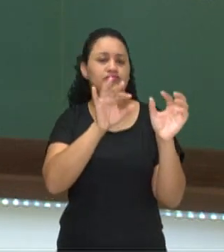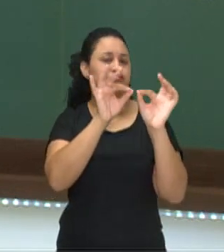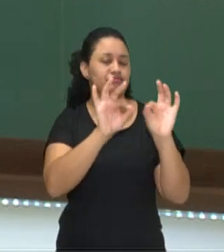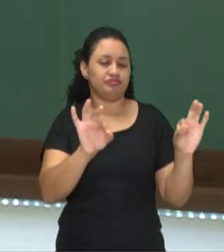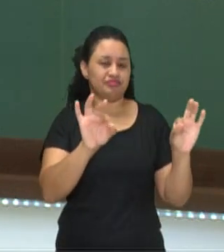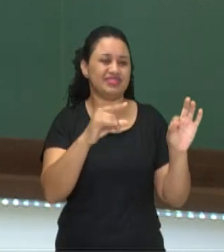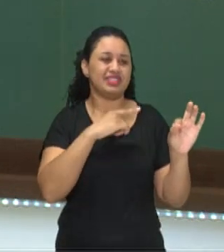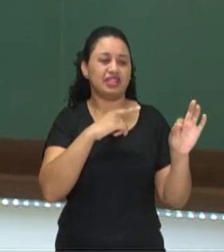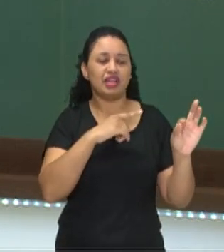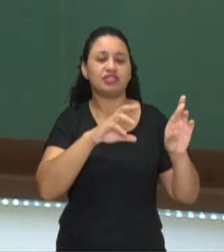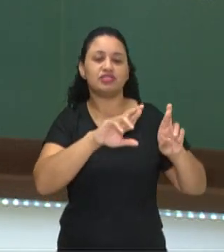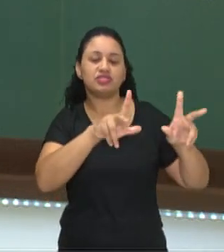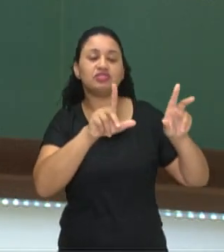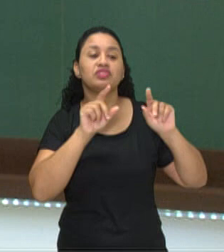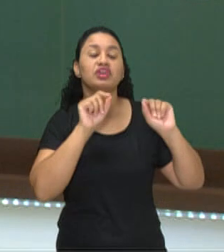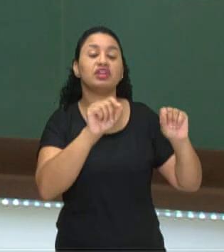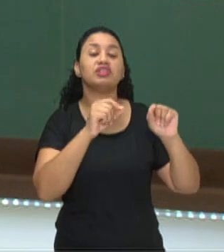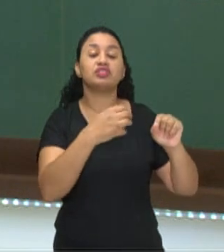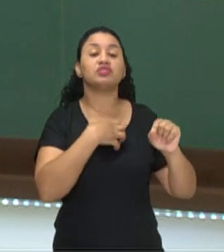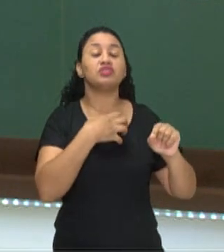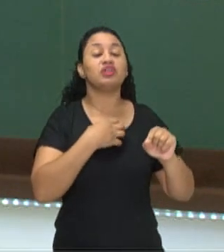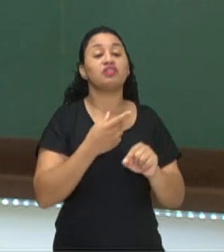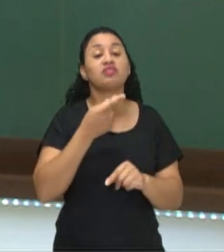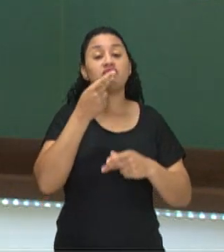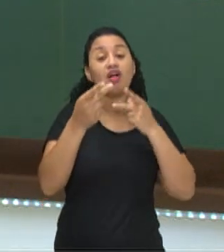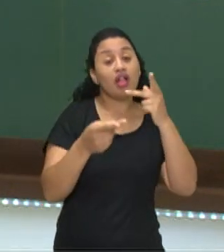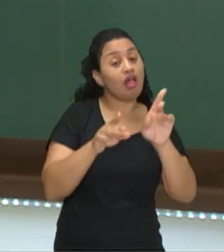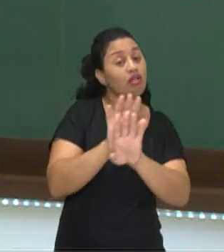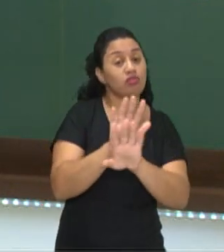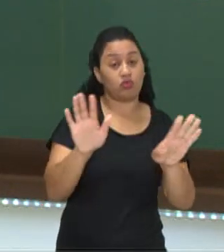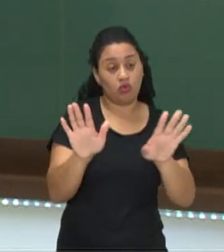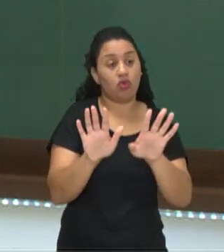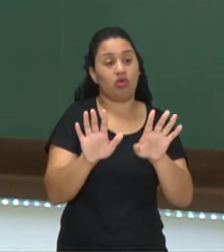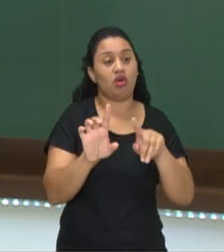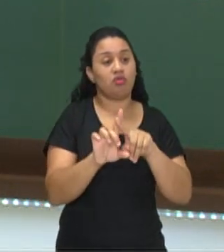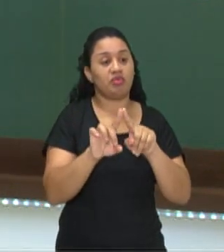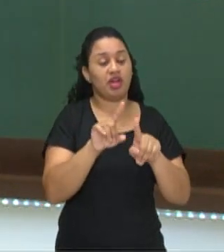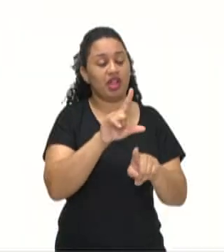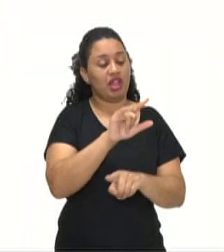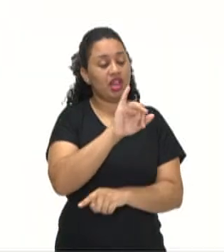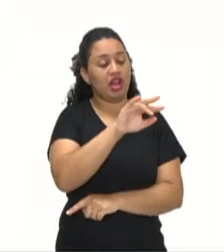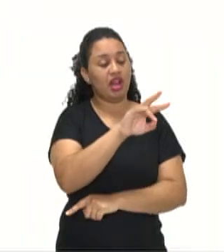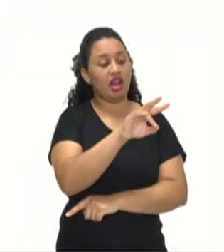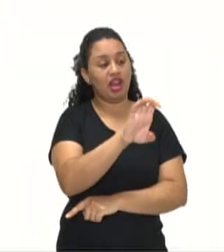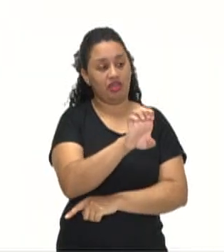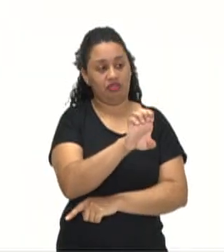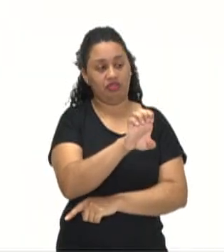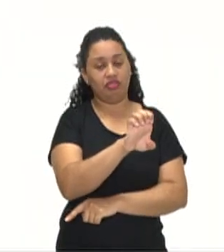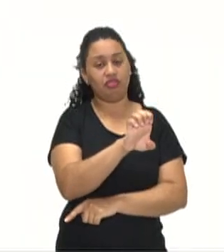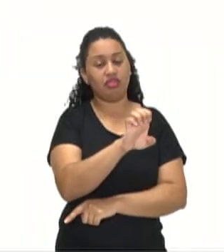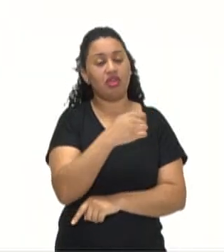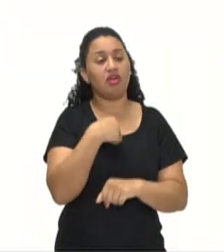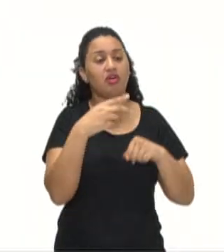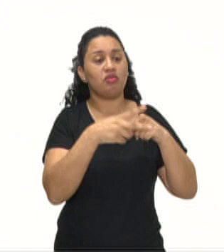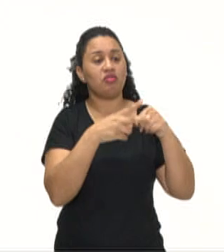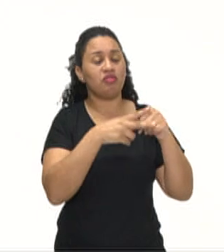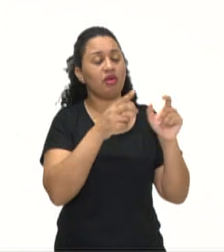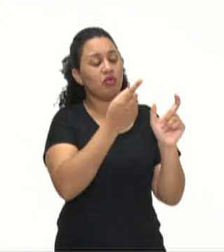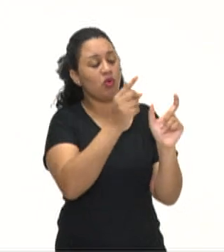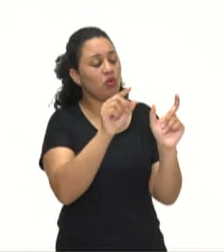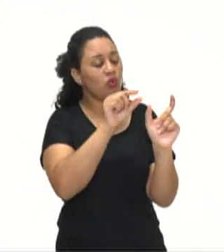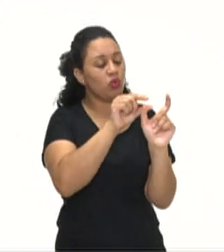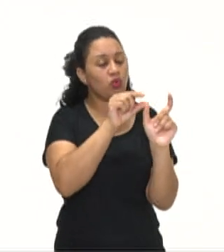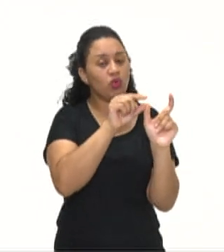Existem diferenças, pessoal, na pronúncia. Por exemplo, no verbo live, ele é um verbo cujo último fonema,